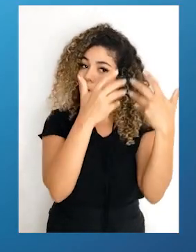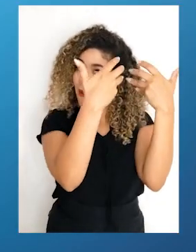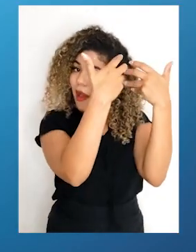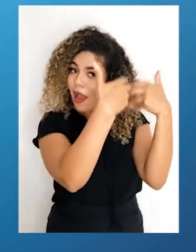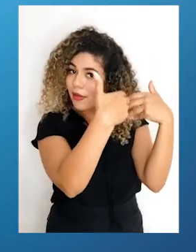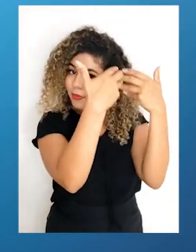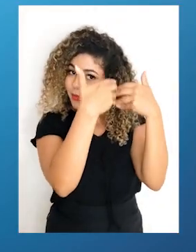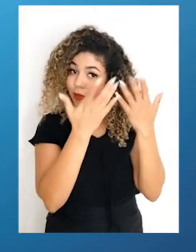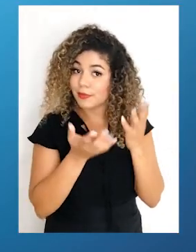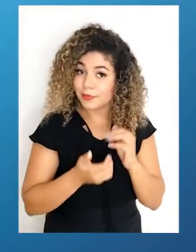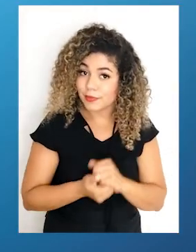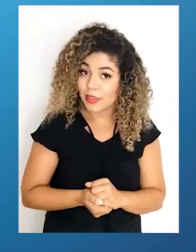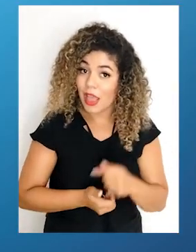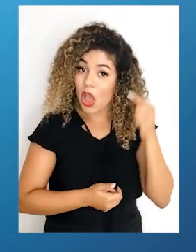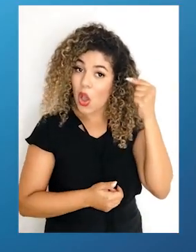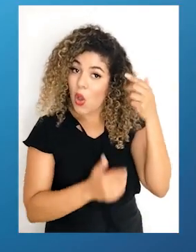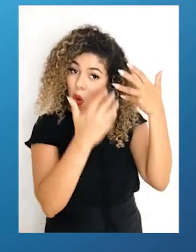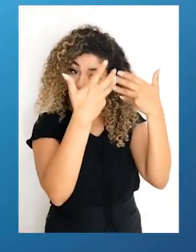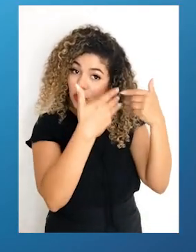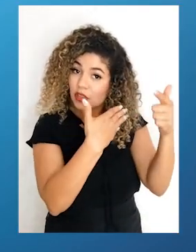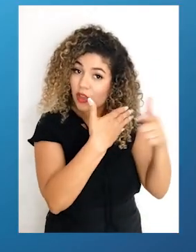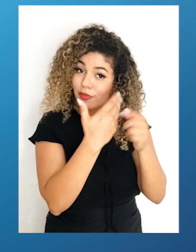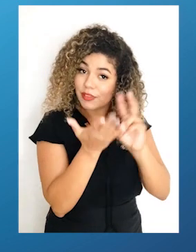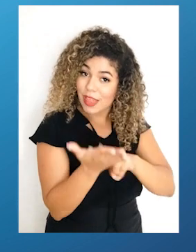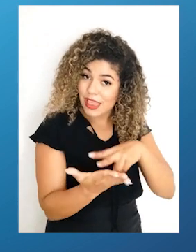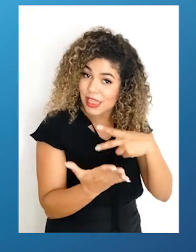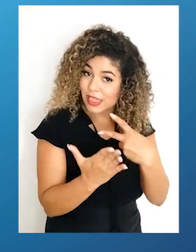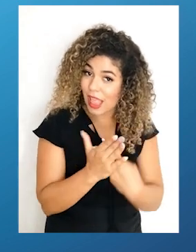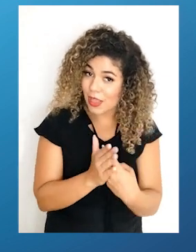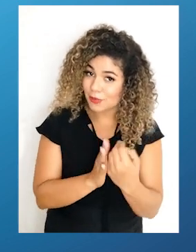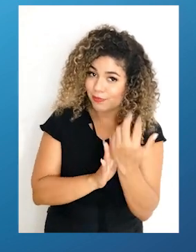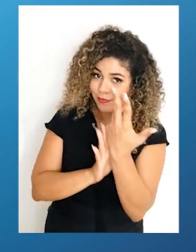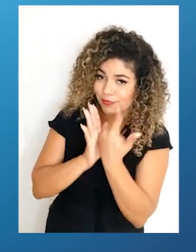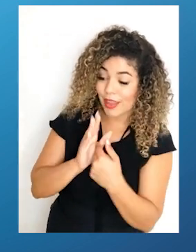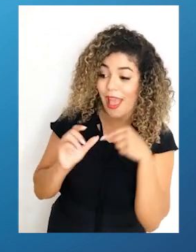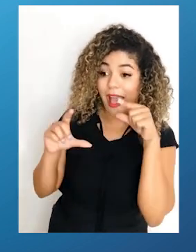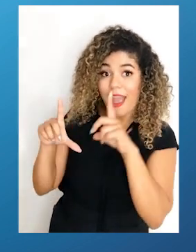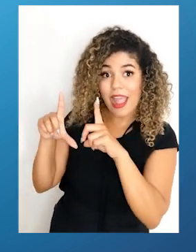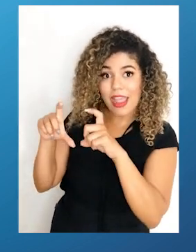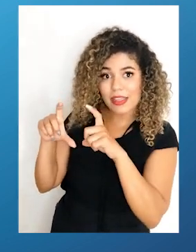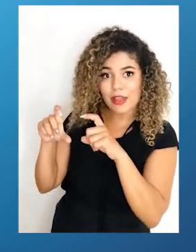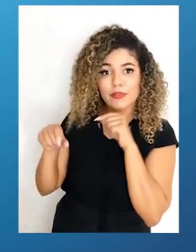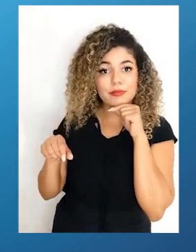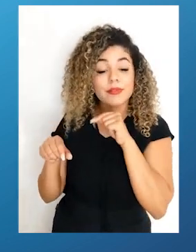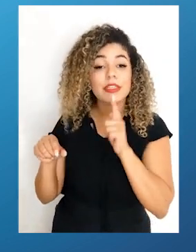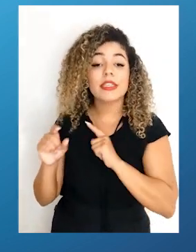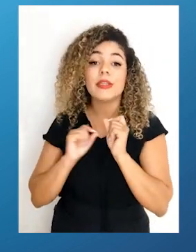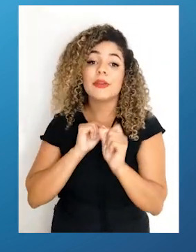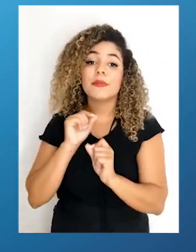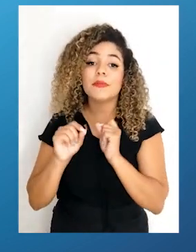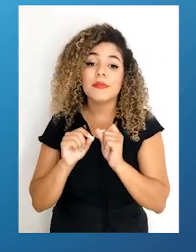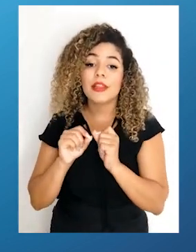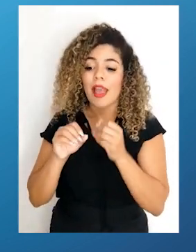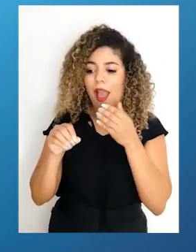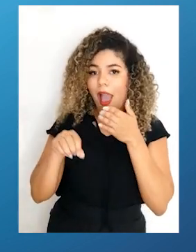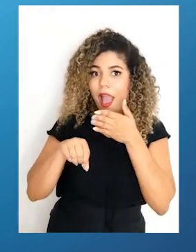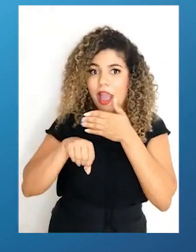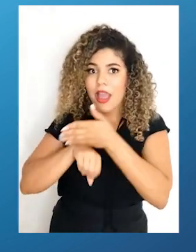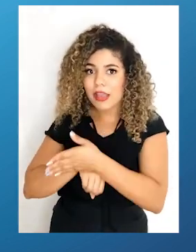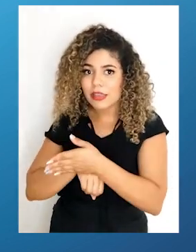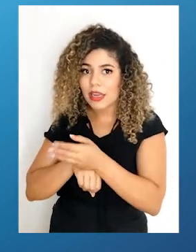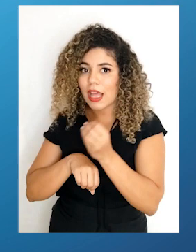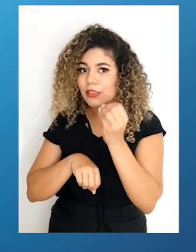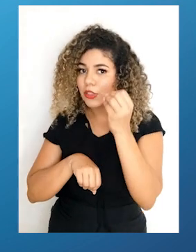imagem. Aqui na máquina fotográfica, nós temos, então, a entrada de luz pela lente. Aqui o diafragma que controla